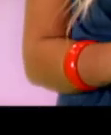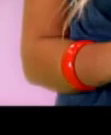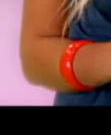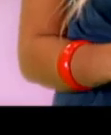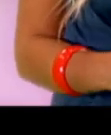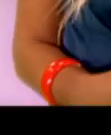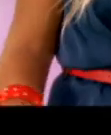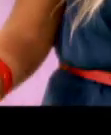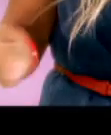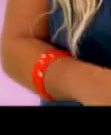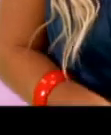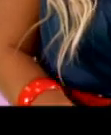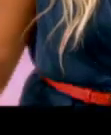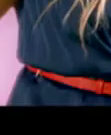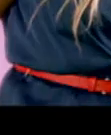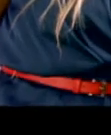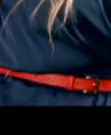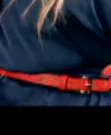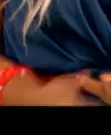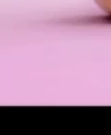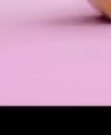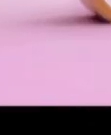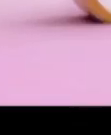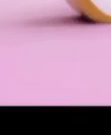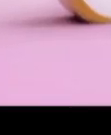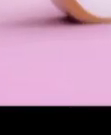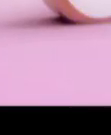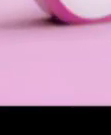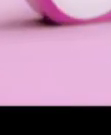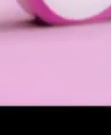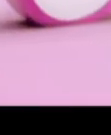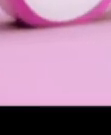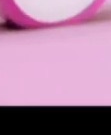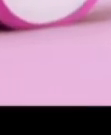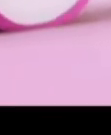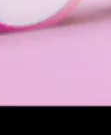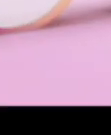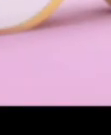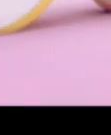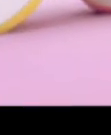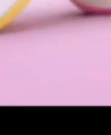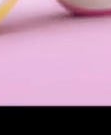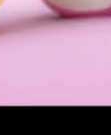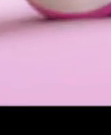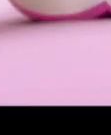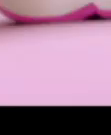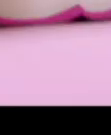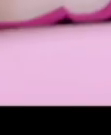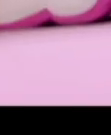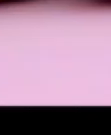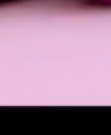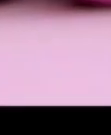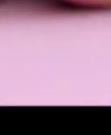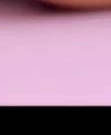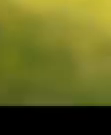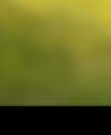trabalha comigo. Com um gesto bonito, uma musiquinha. Je sais, je sais, sou de bela portuguesa, daqui je vais